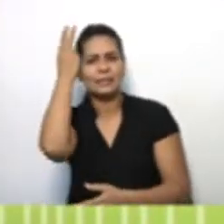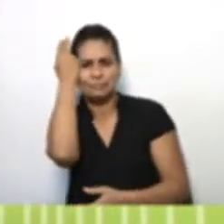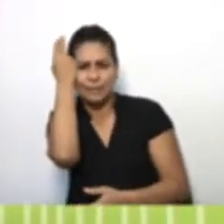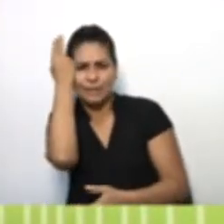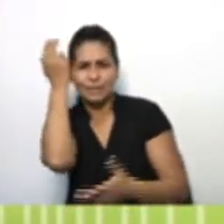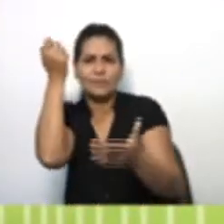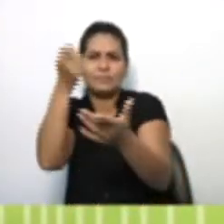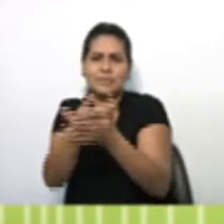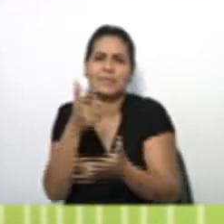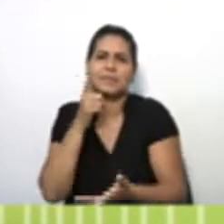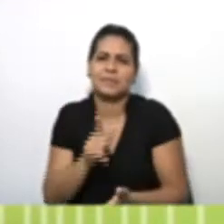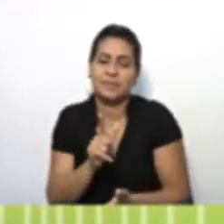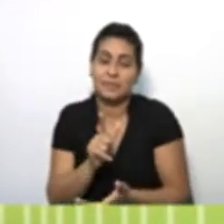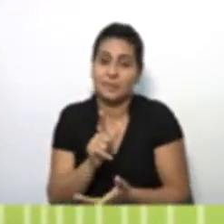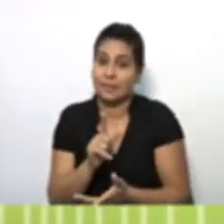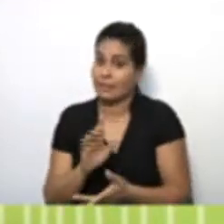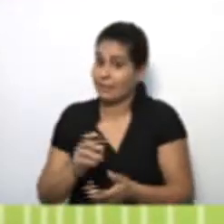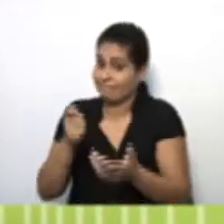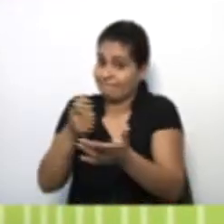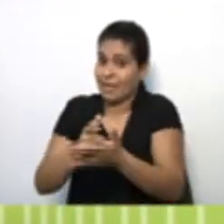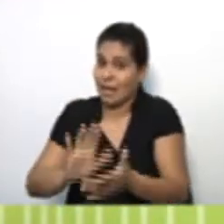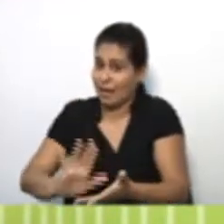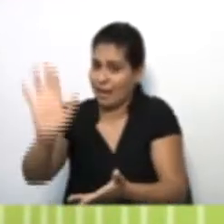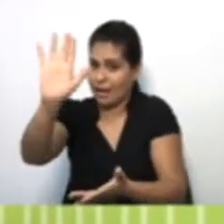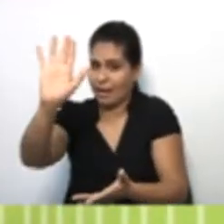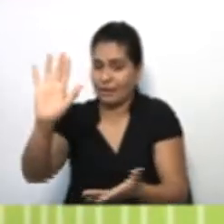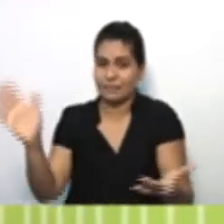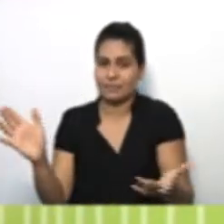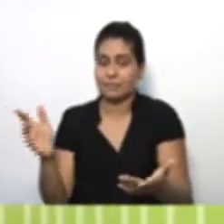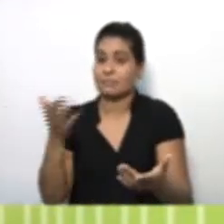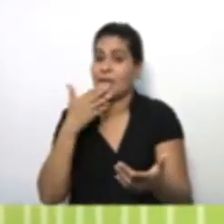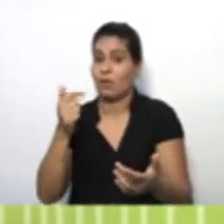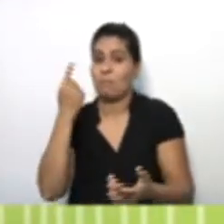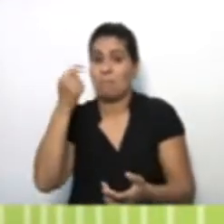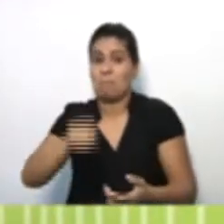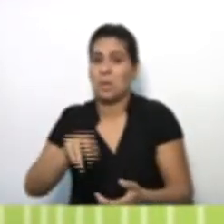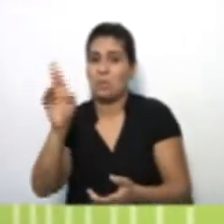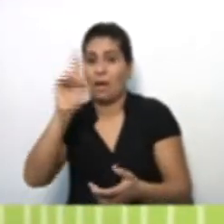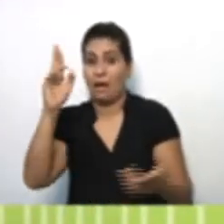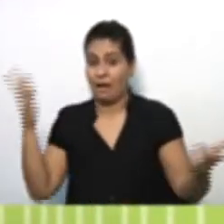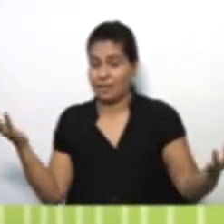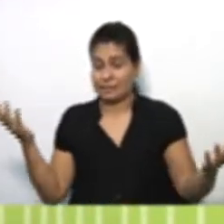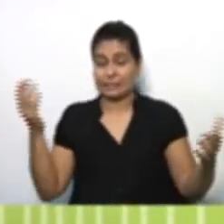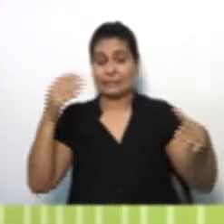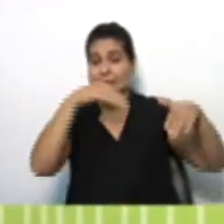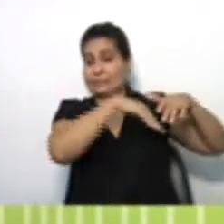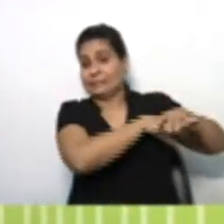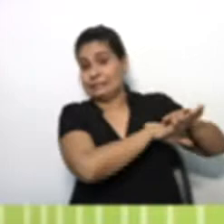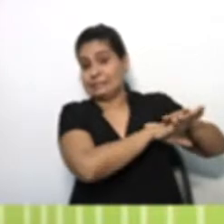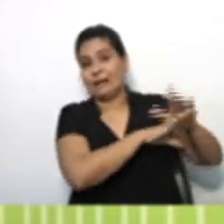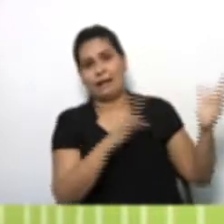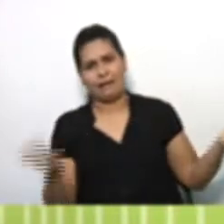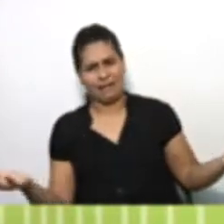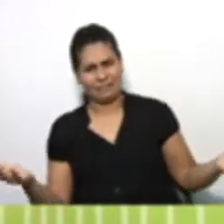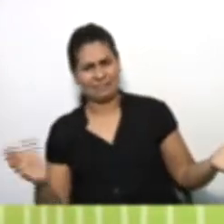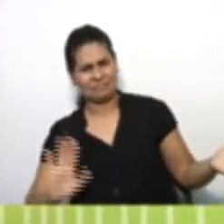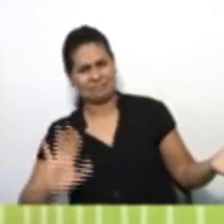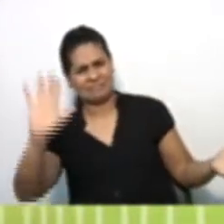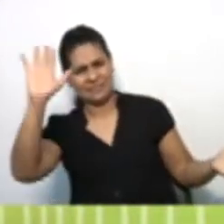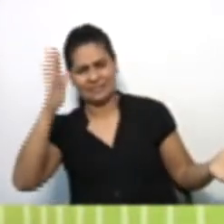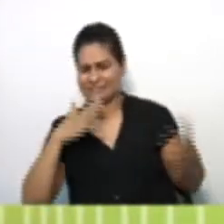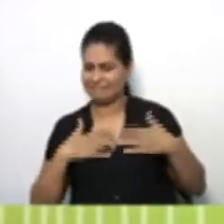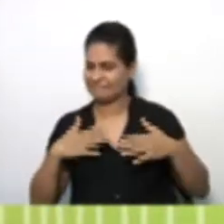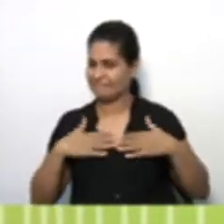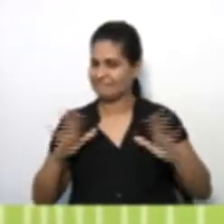sem gastar, né? Sem gastar muito. Ah, não, tenho que tirar logo ali R$1.000. Nossa senhora, R$1.000 um ovo da Páscoa é grande demais, né?